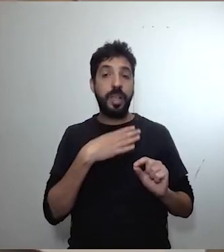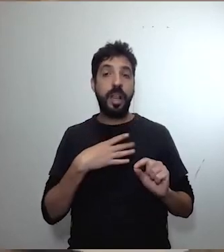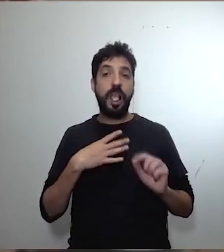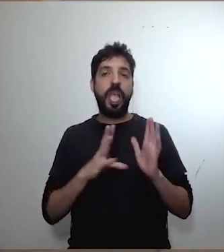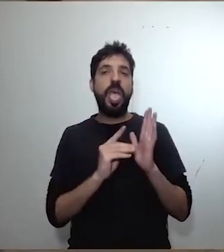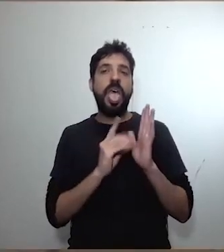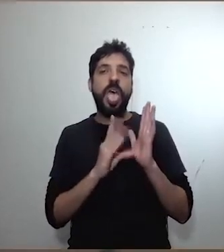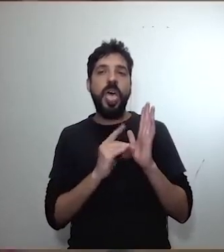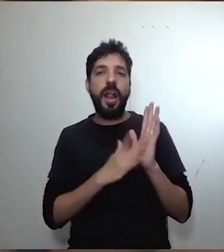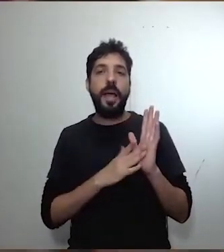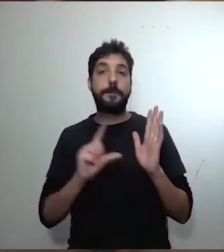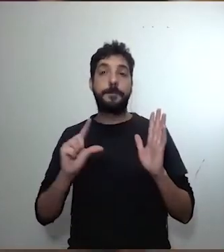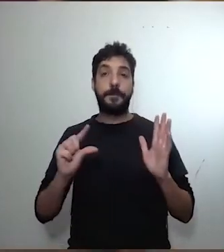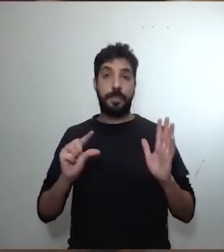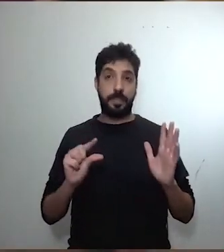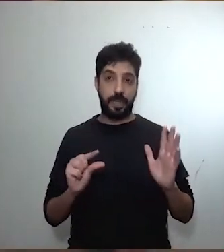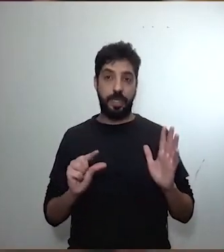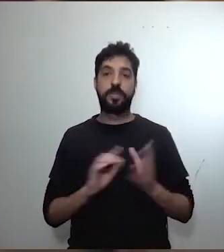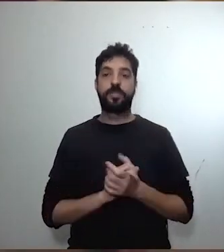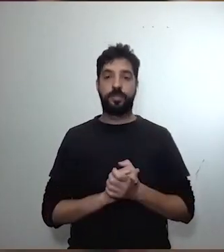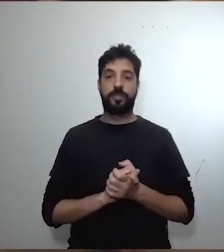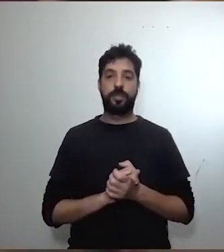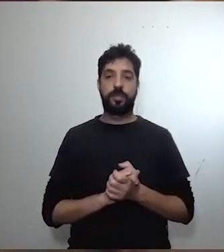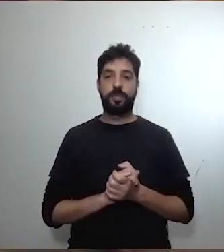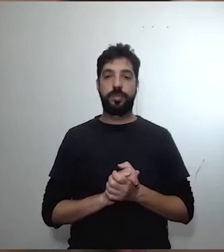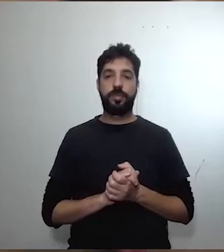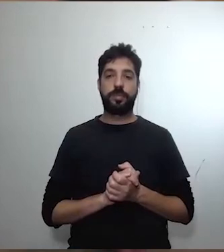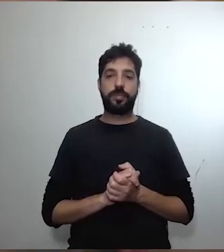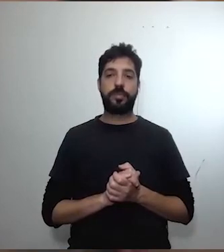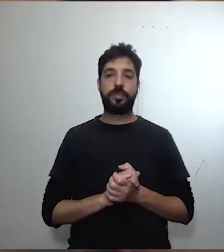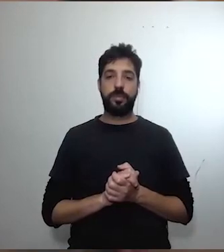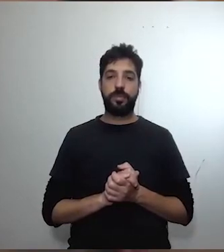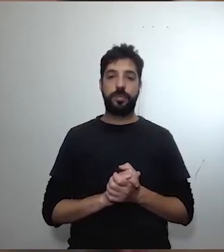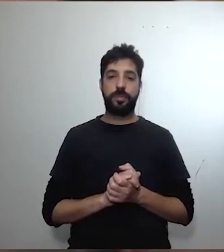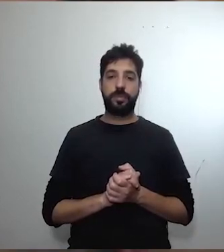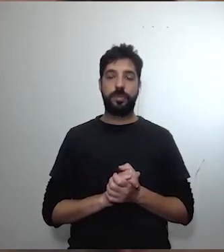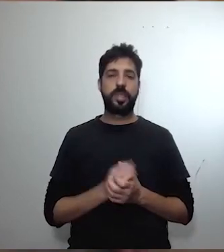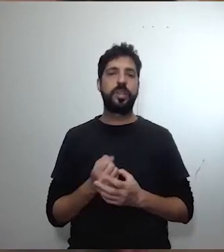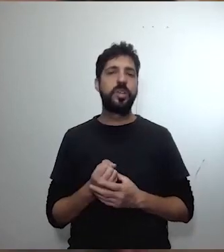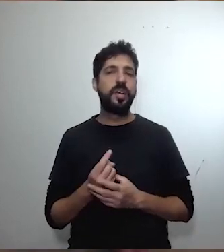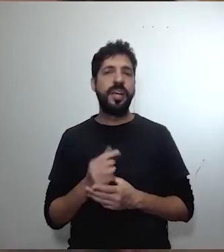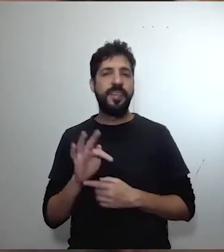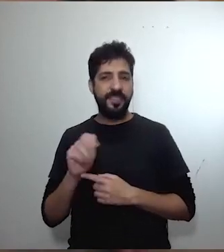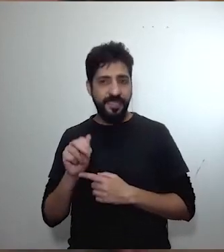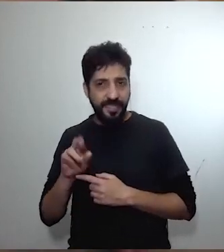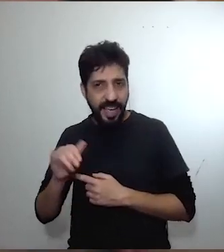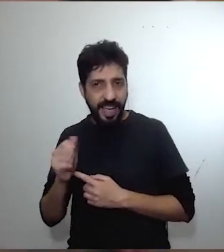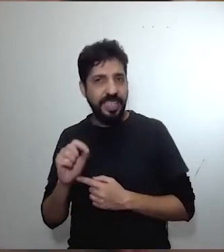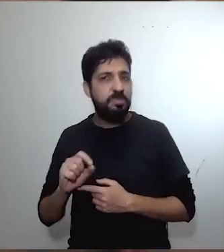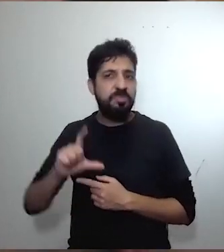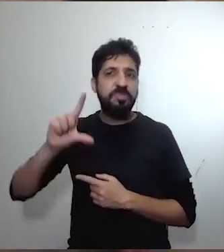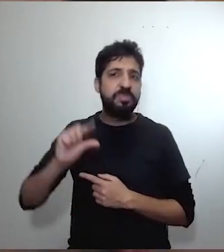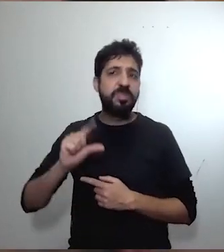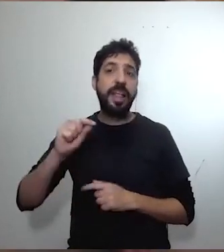tá menos grudada nas mãos. Assim. Entendi. A quantidade de farinha